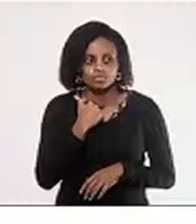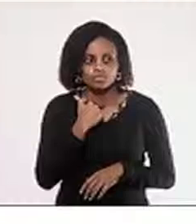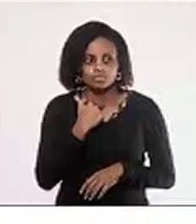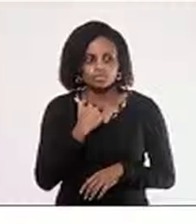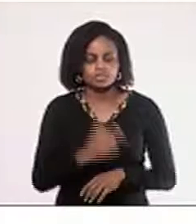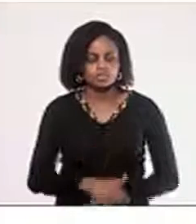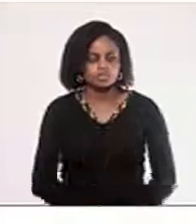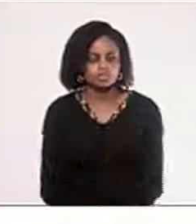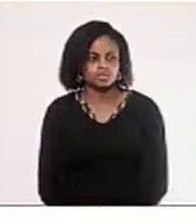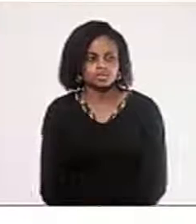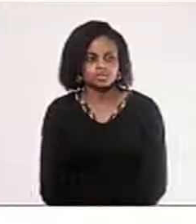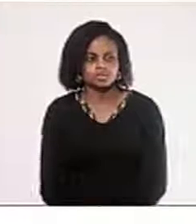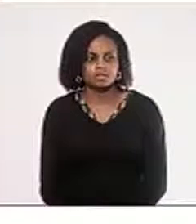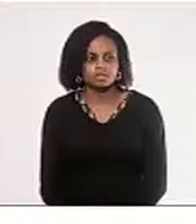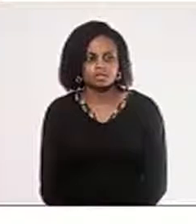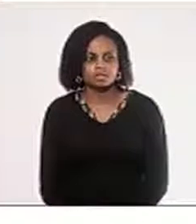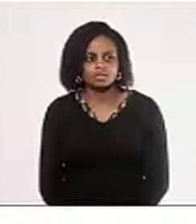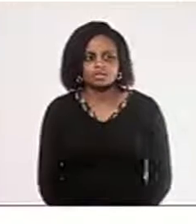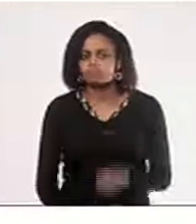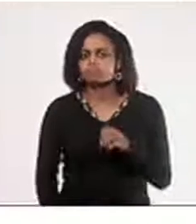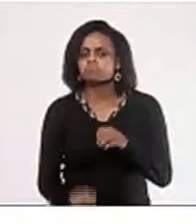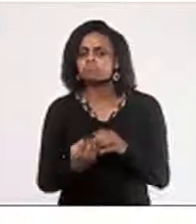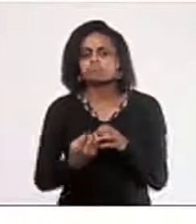legitimar processos